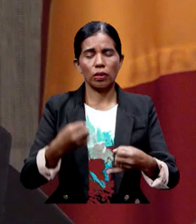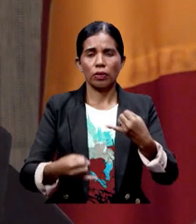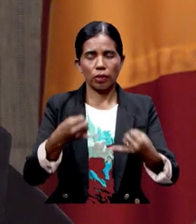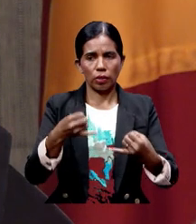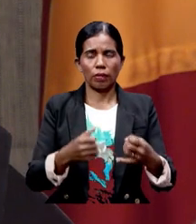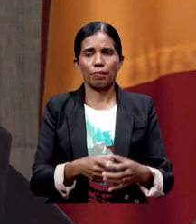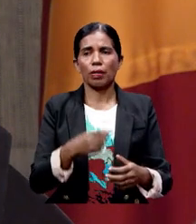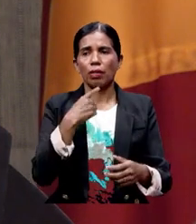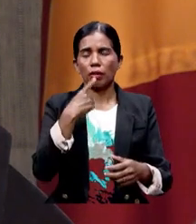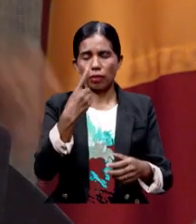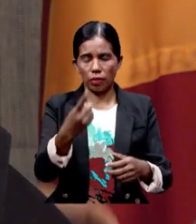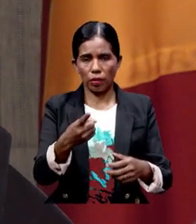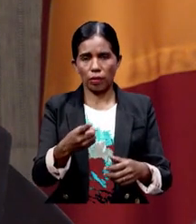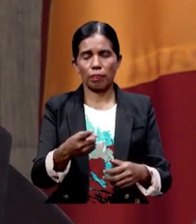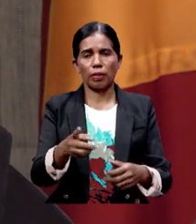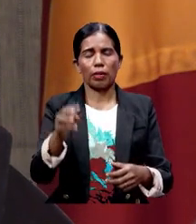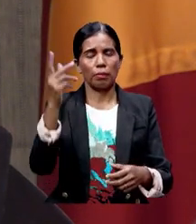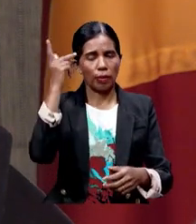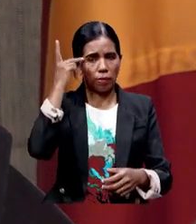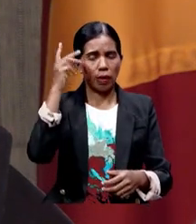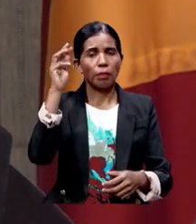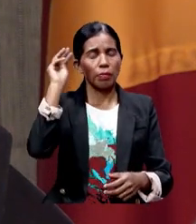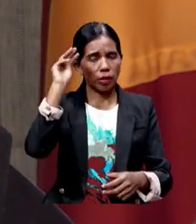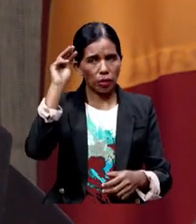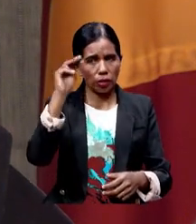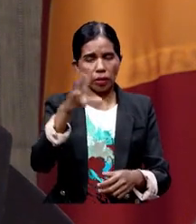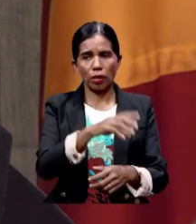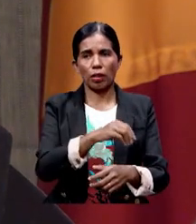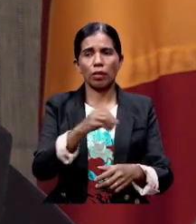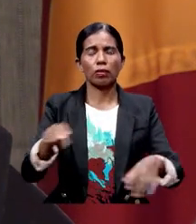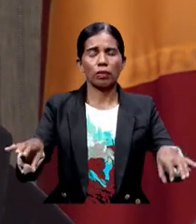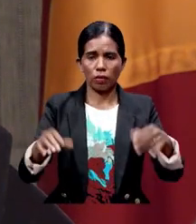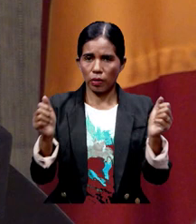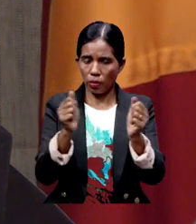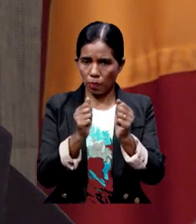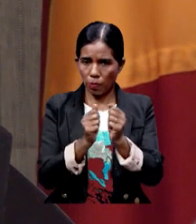apelo a Vossa Excelência para, com uma das grandes prioridades,